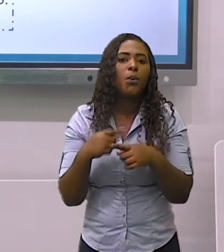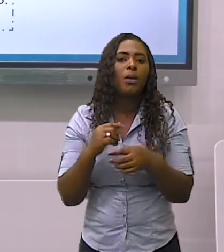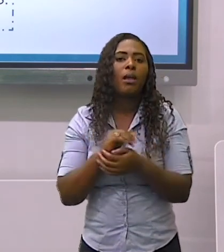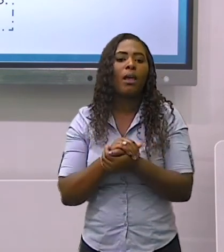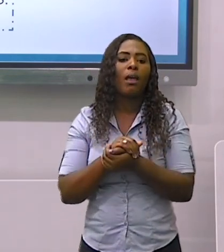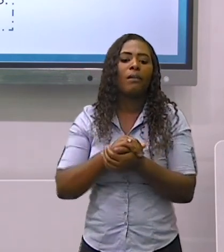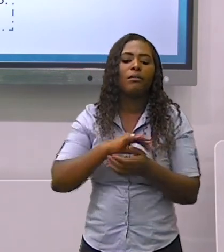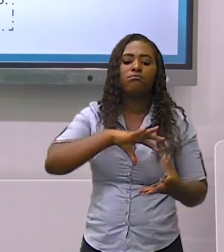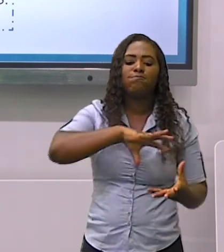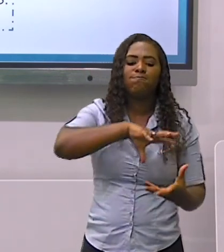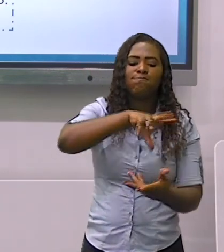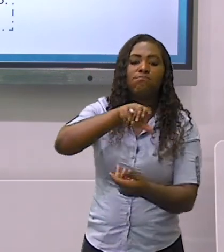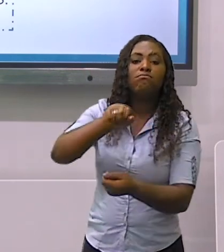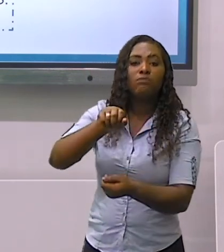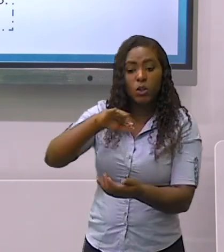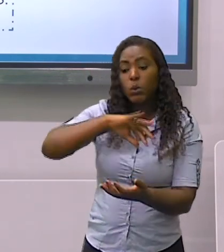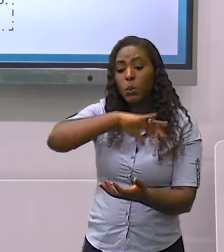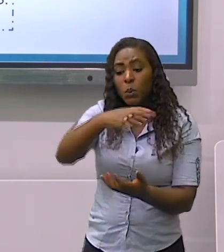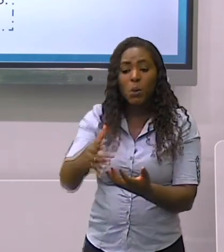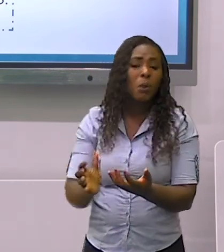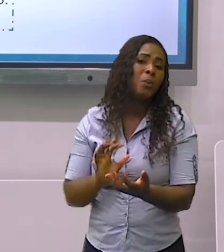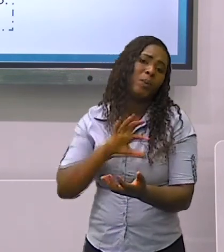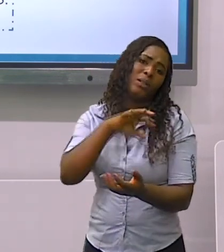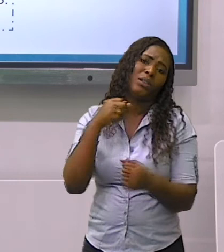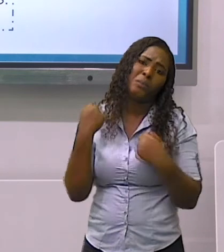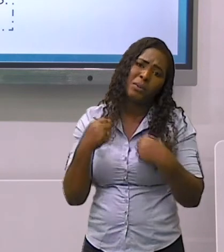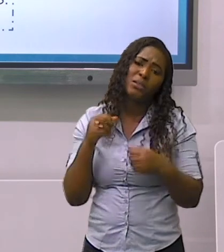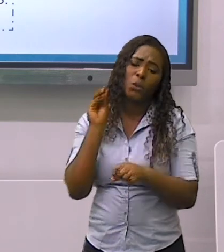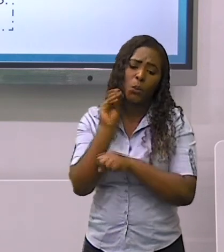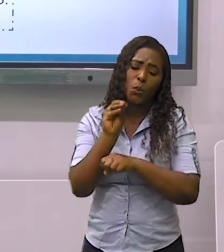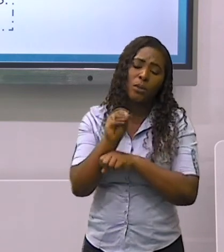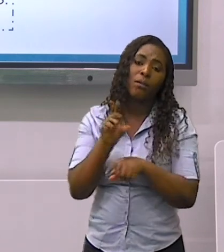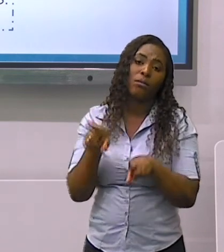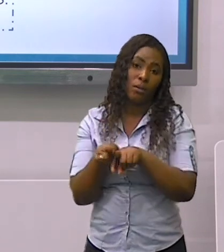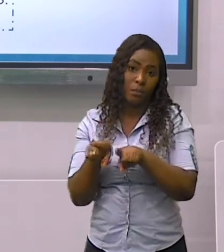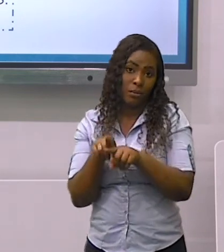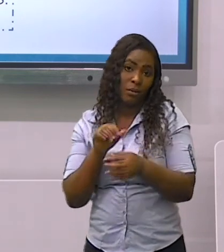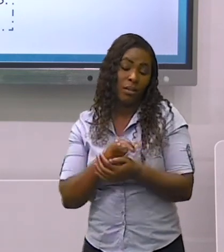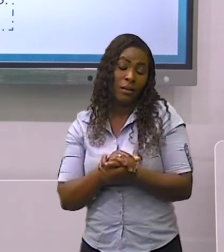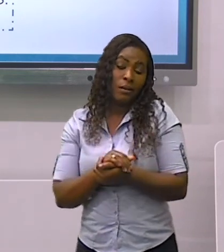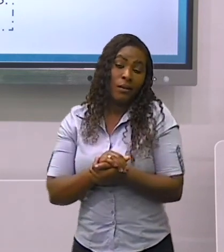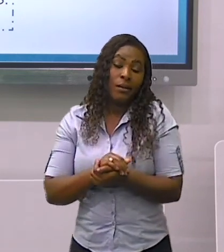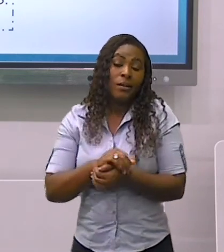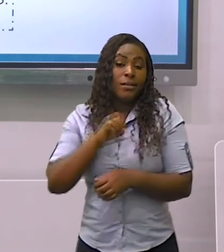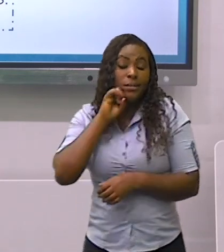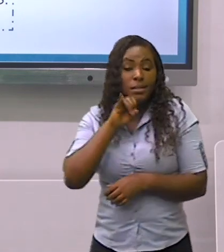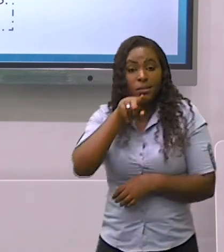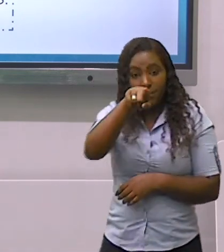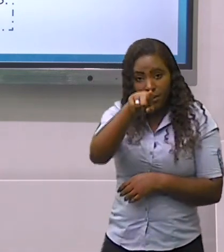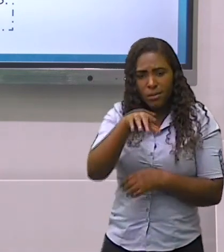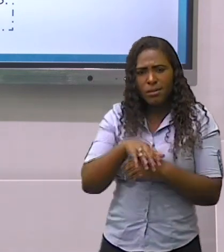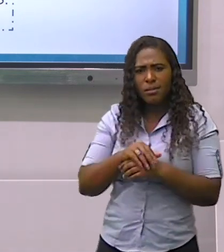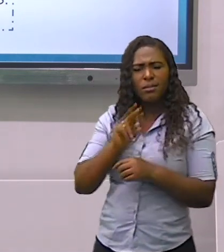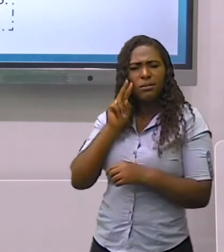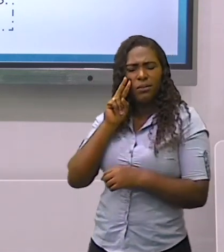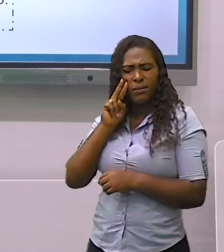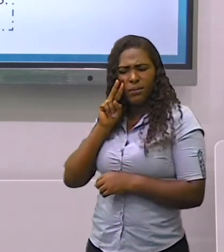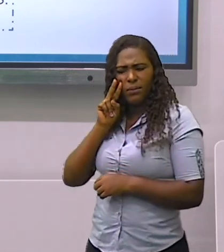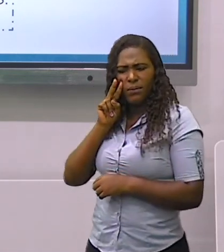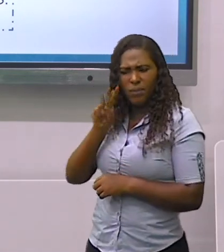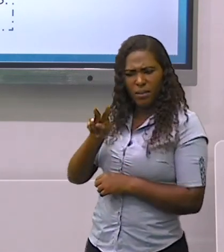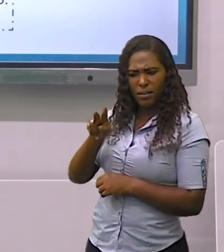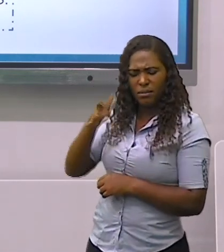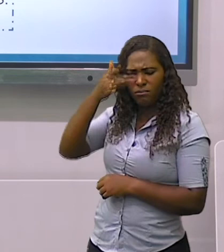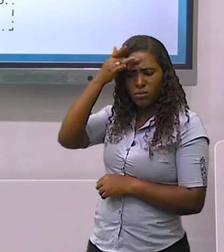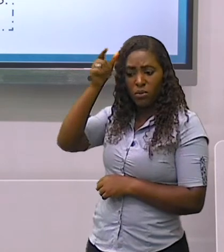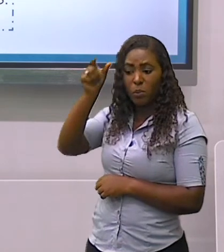com os equipamentos. E sempre que você identificar situações de degradação destes espaços